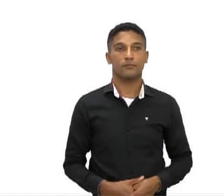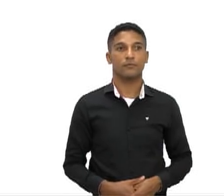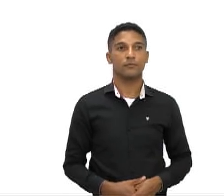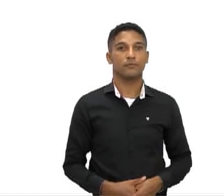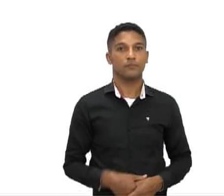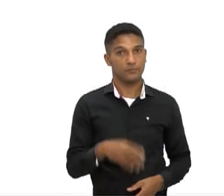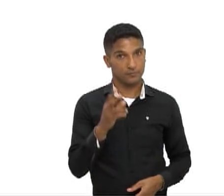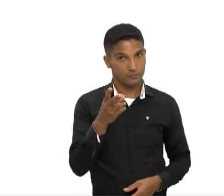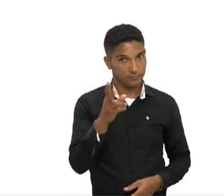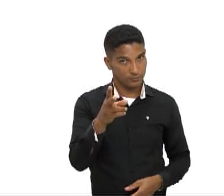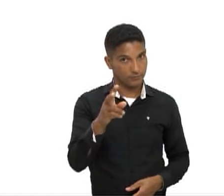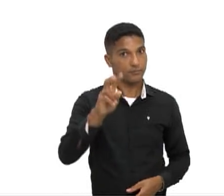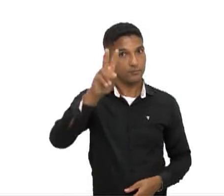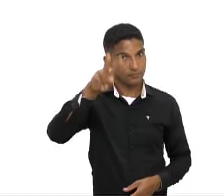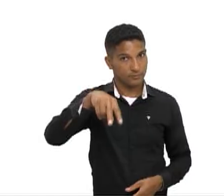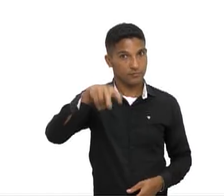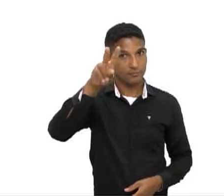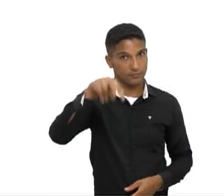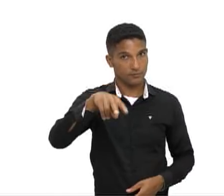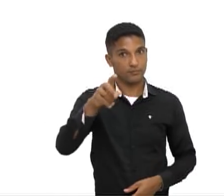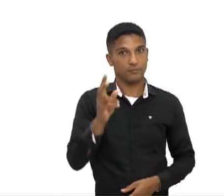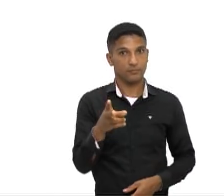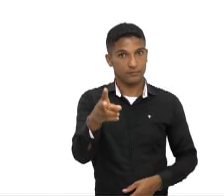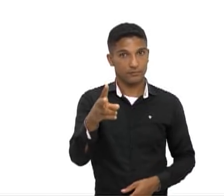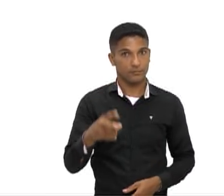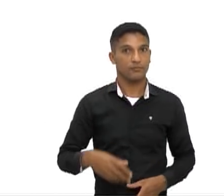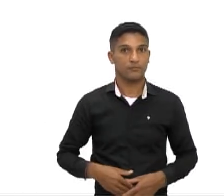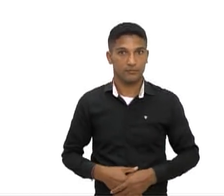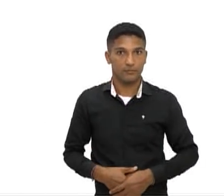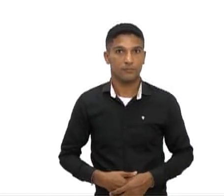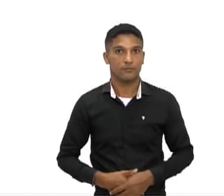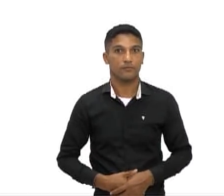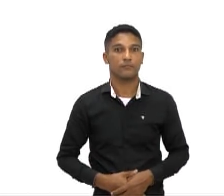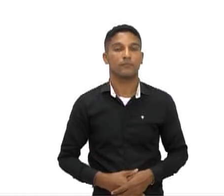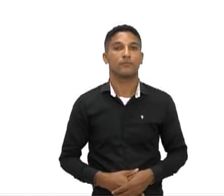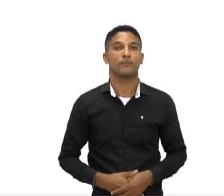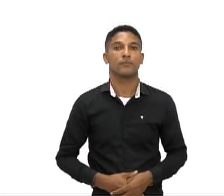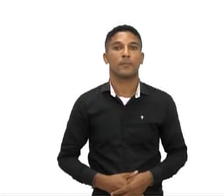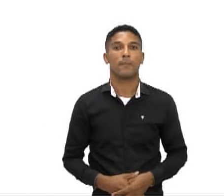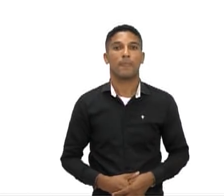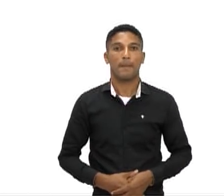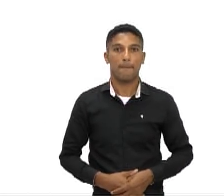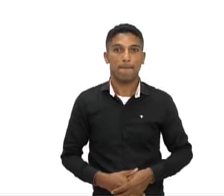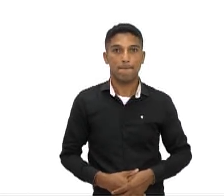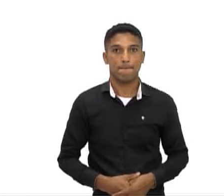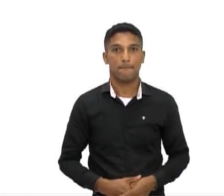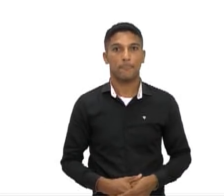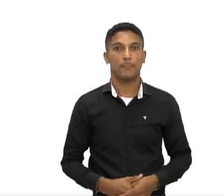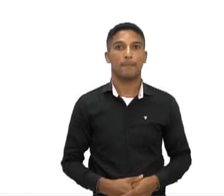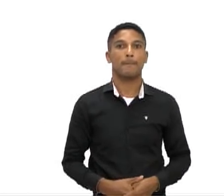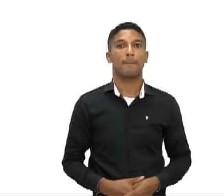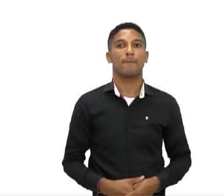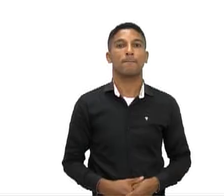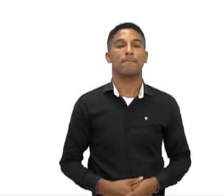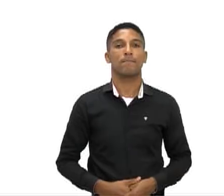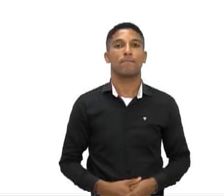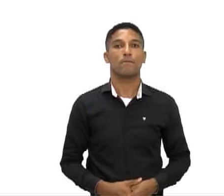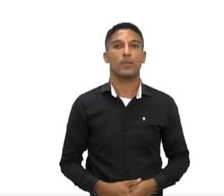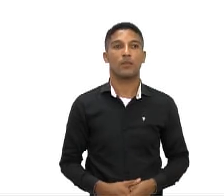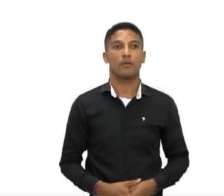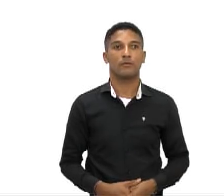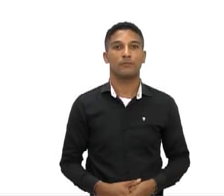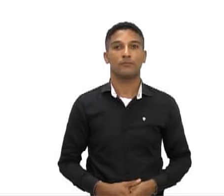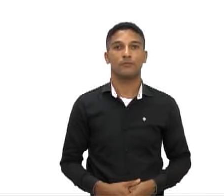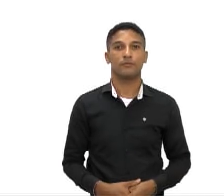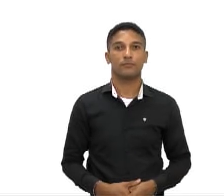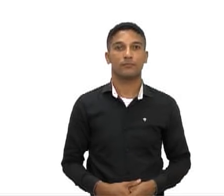deseja saber mais sobre essa encantadora história, confira o resumo neste artigo e conheça também os personagens,